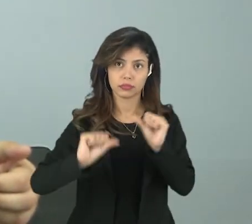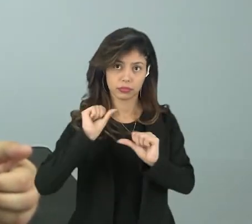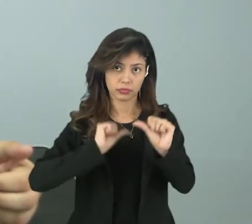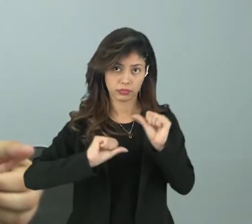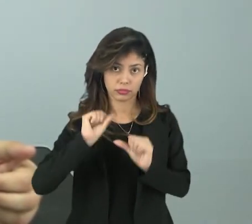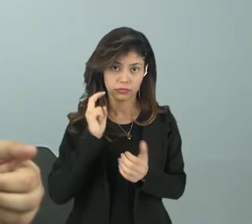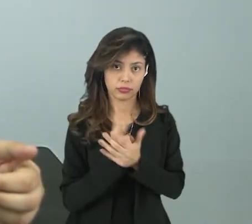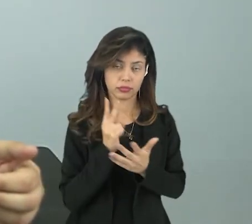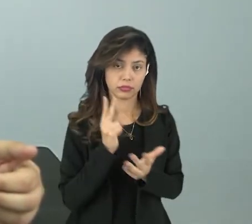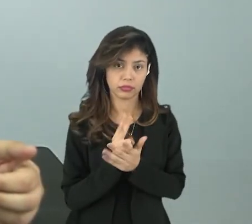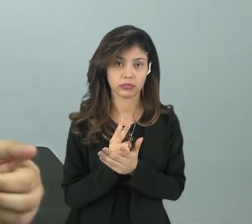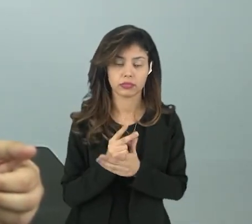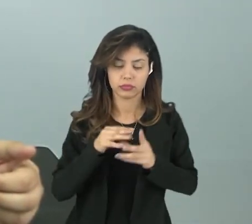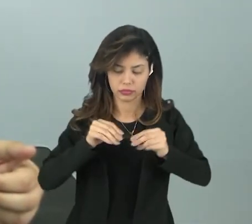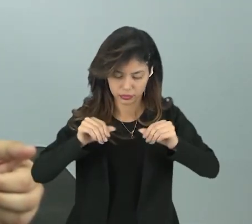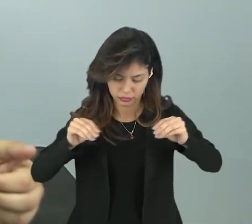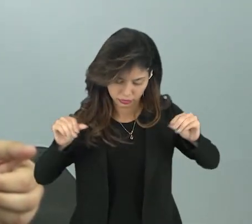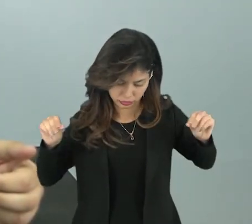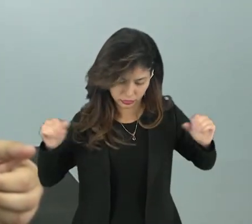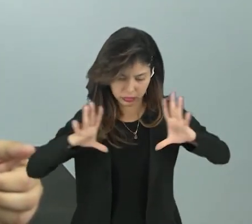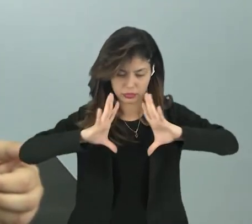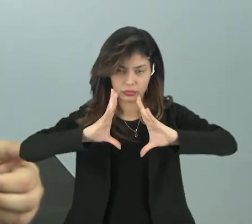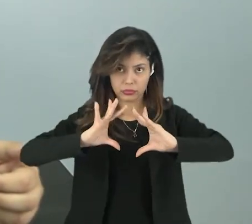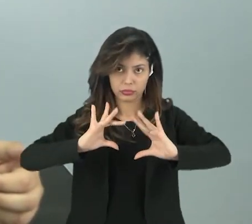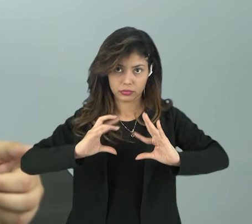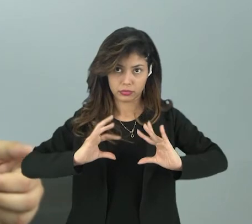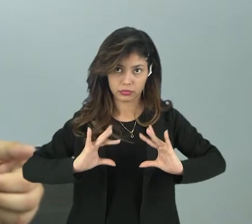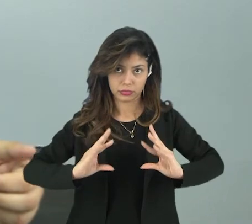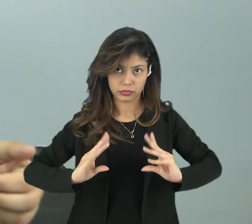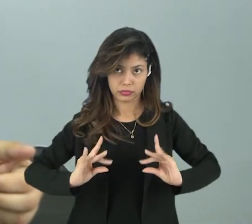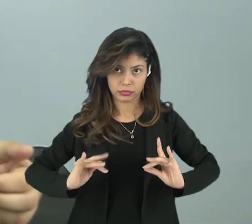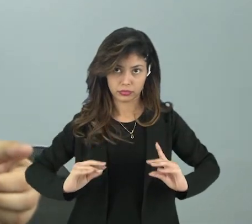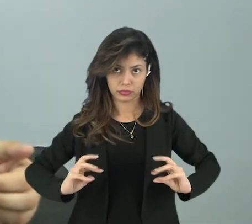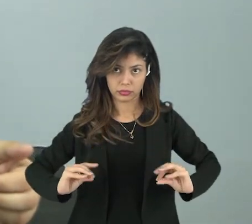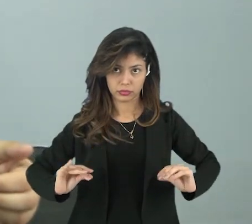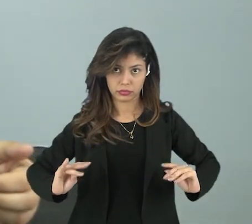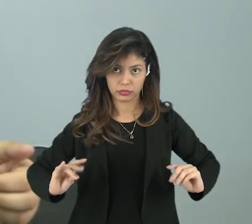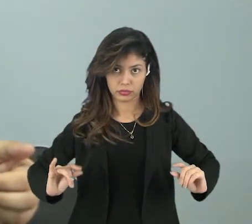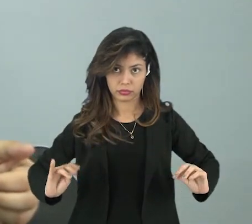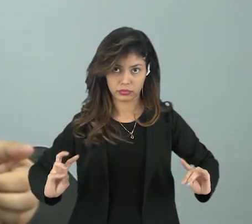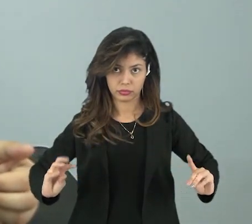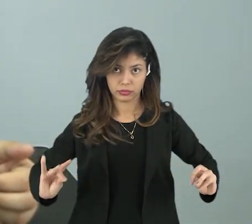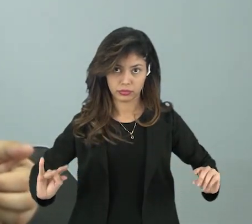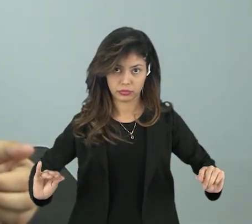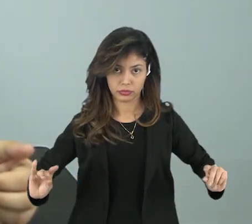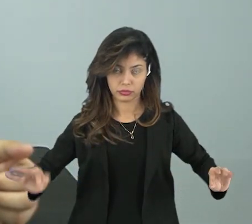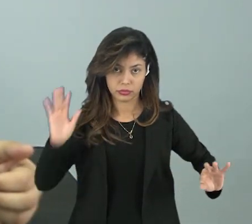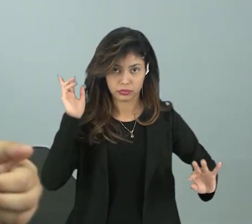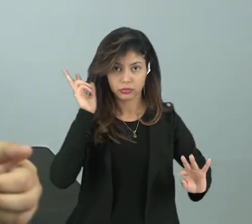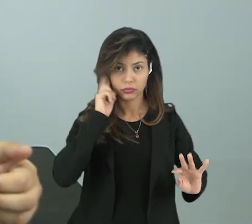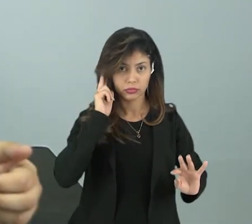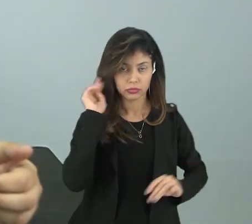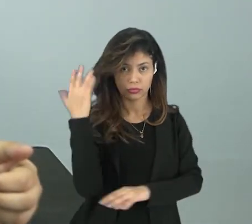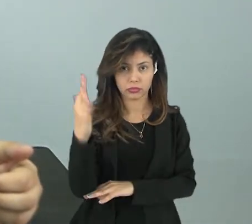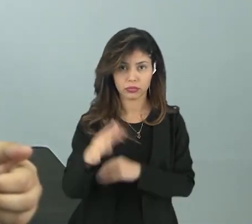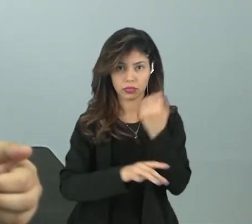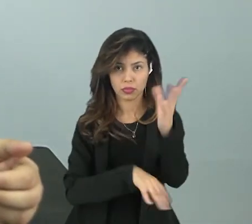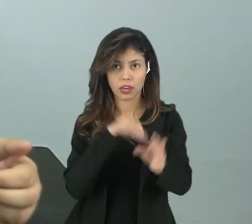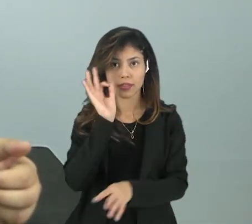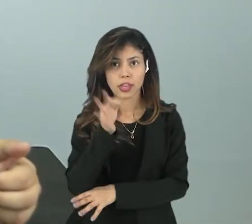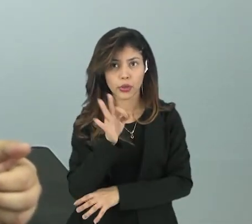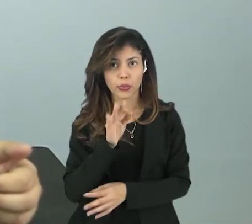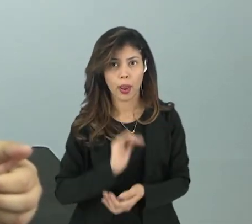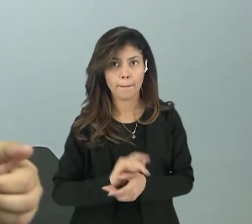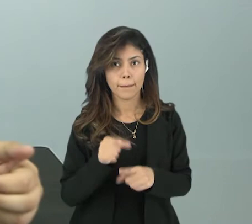modificando. O solo ele vai se degradando, sim. Se for naturalmente, as coisas vão acontecendo e vai dando tudo certo. Mas a